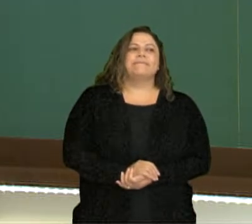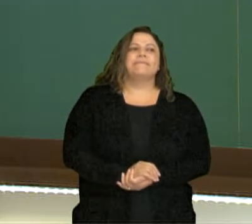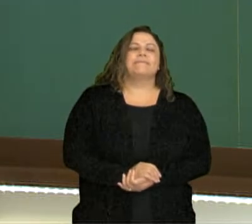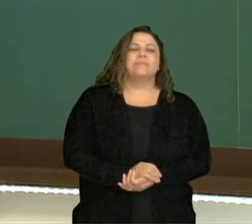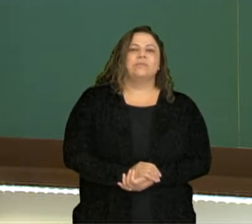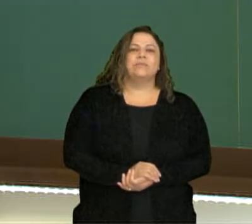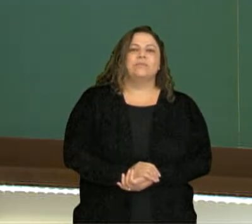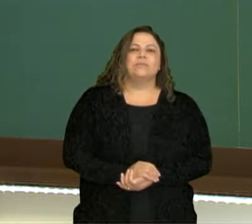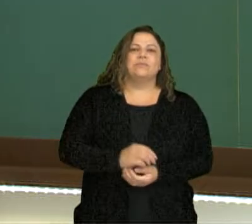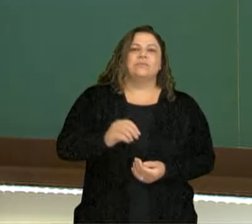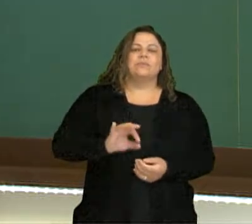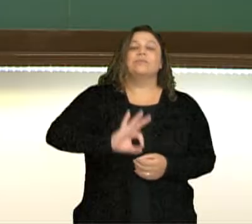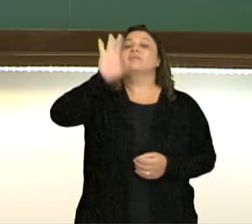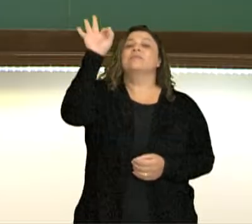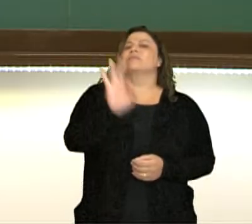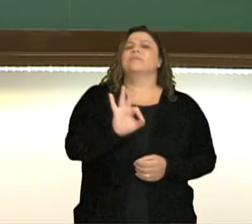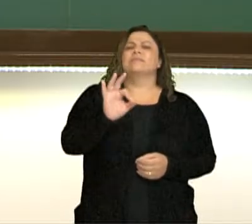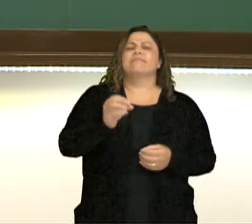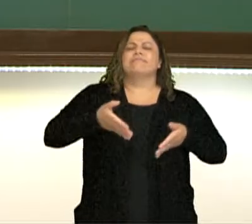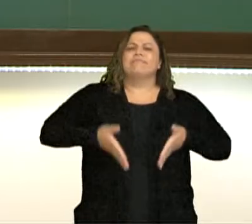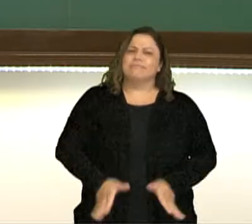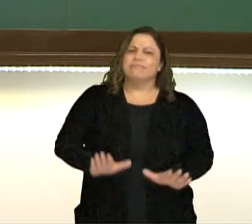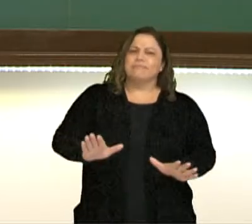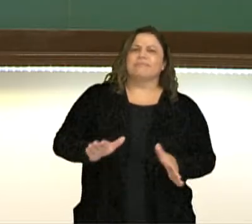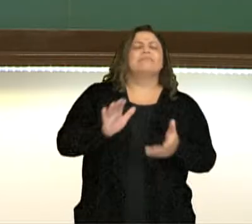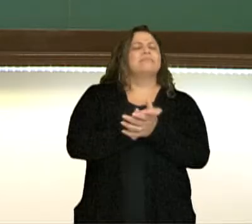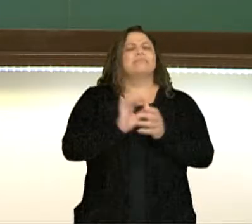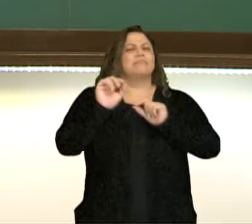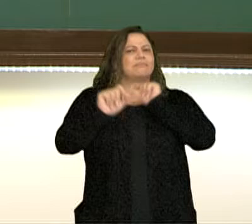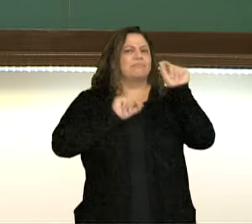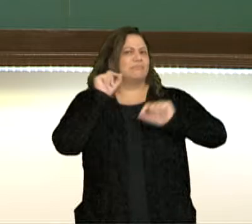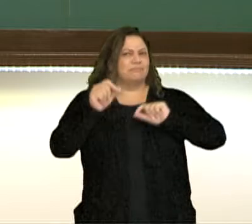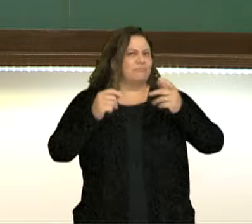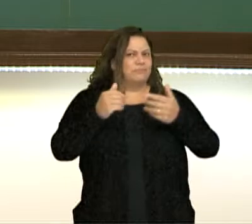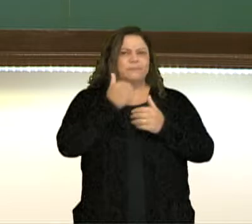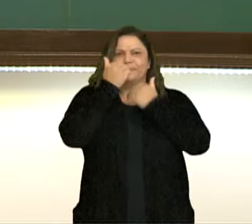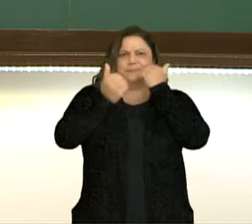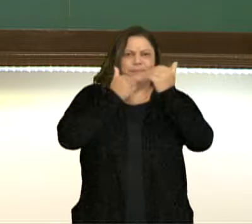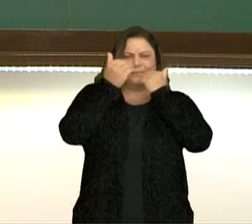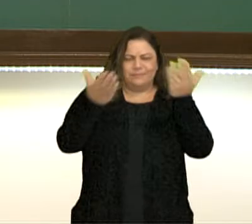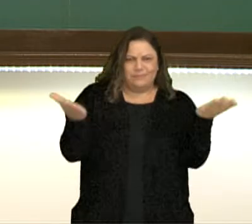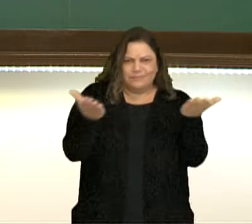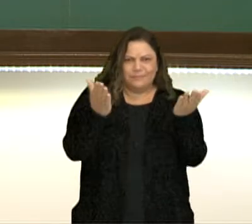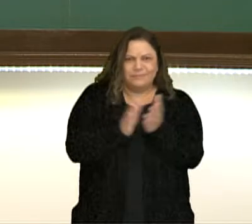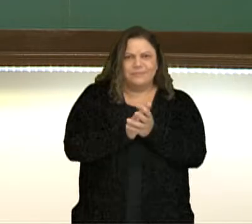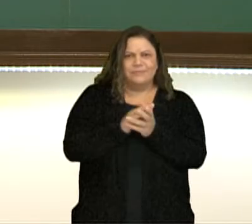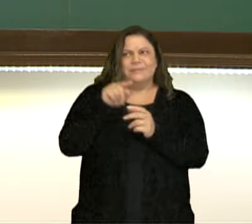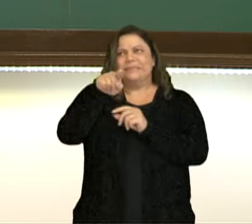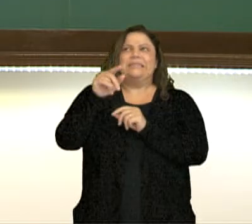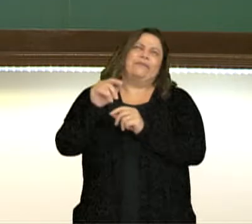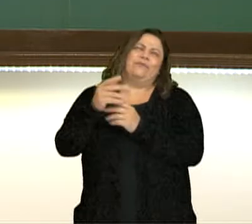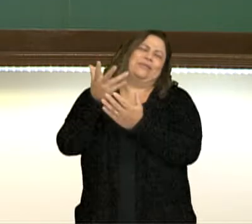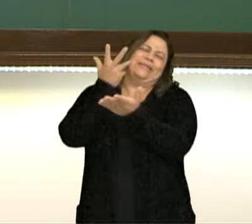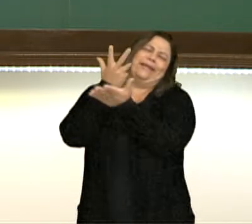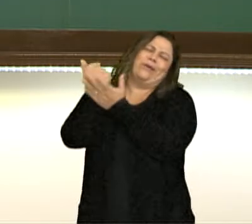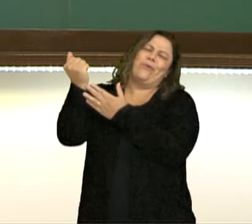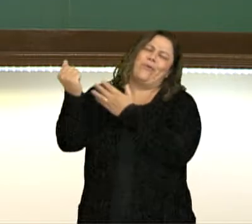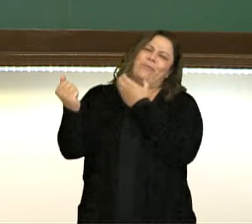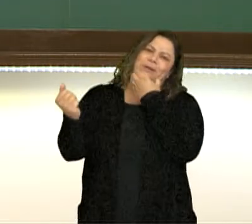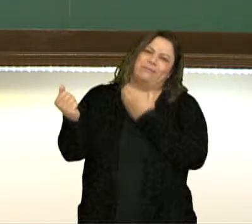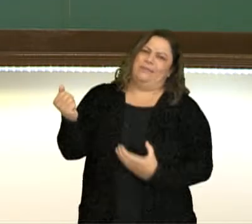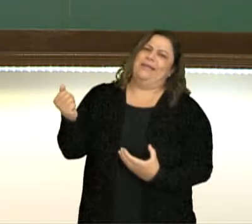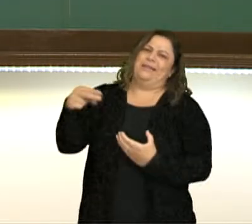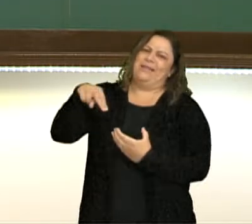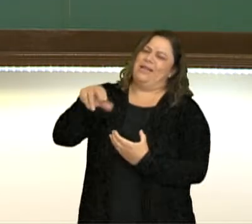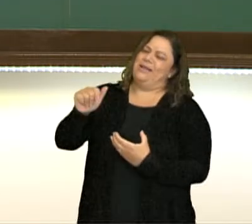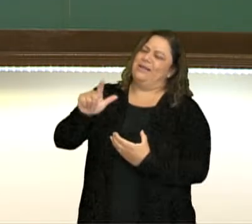Taxa de natalidade, como eu falei, taxa de natalidade não tem a ver com a taxa do que você compra no Natal. Já colocaram